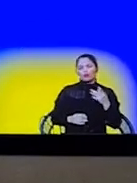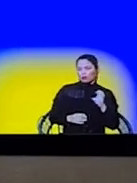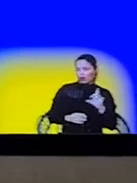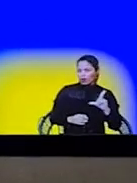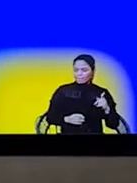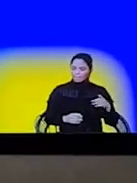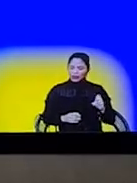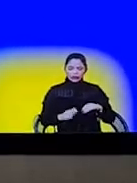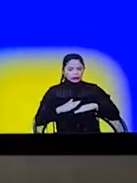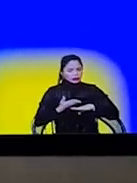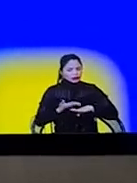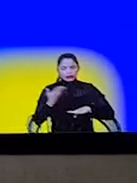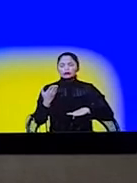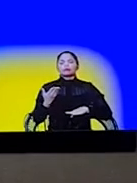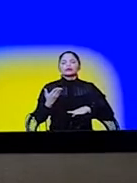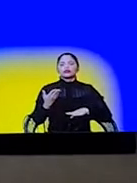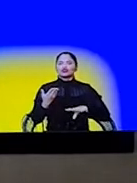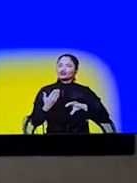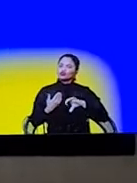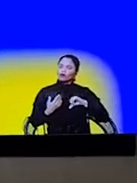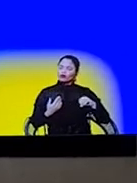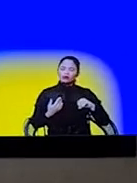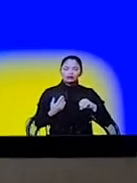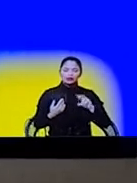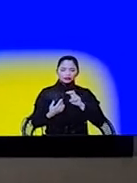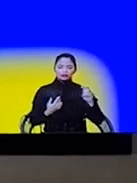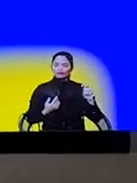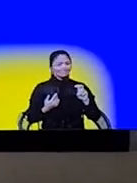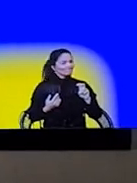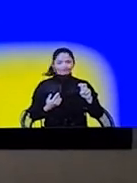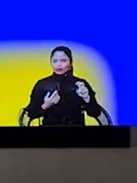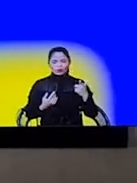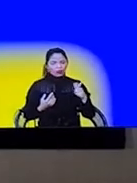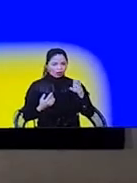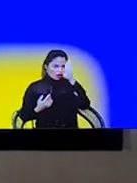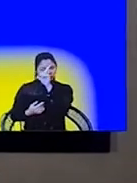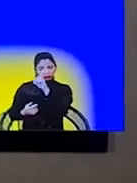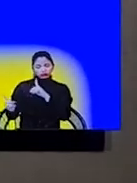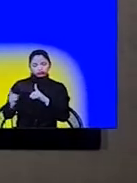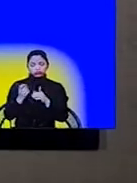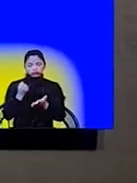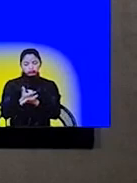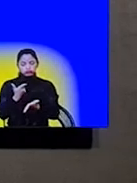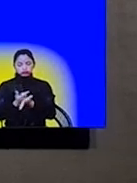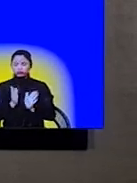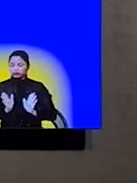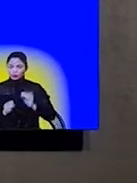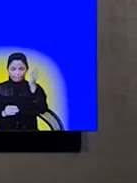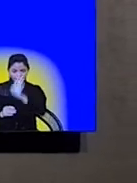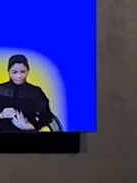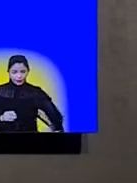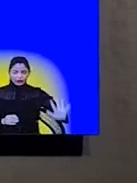de 99, mas o custo é R$ 55, a gente não oferece grátis para os clientes. Essa é a regra de hoje. E aí a gente tem o Brasil, exceto